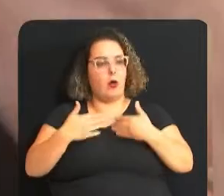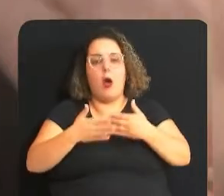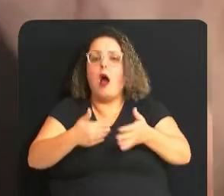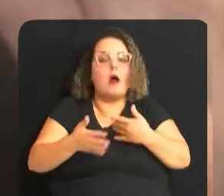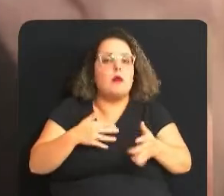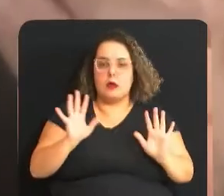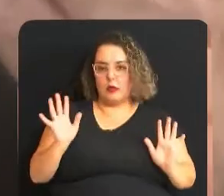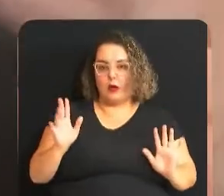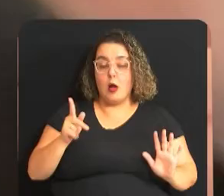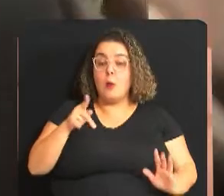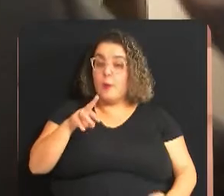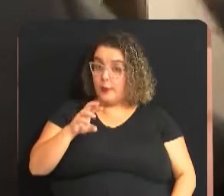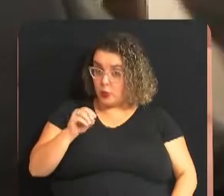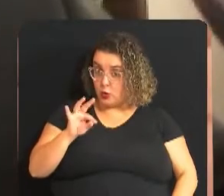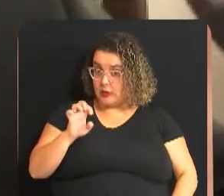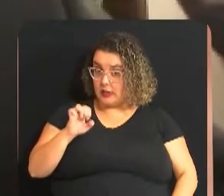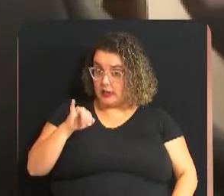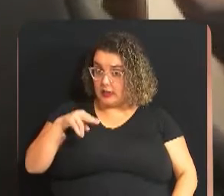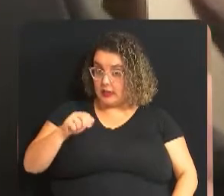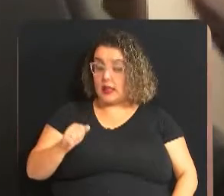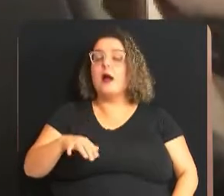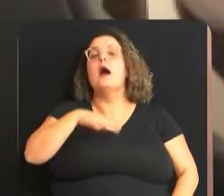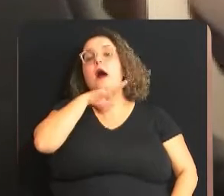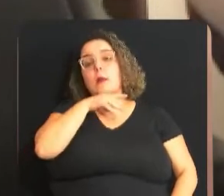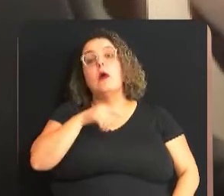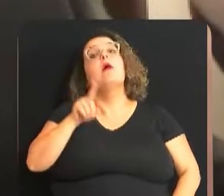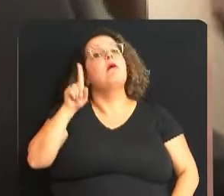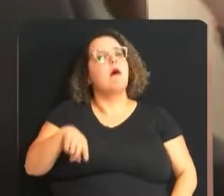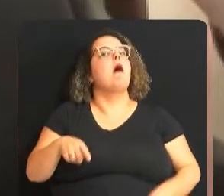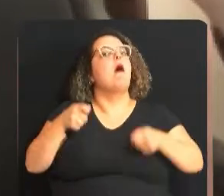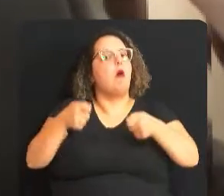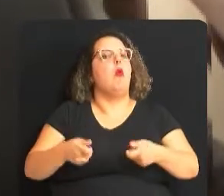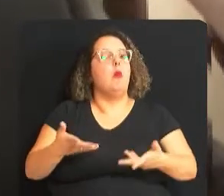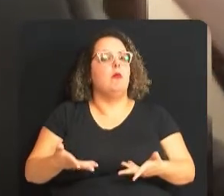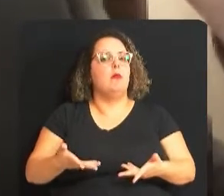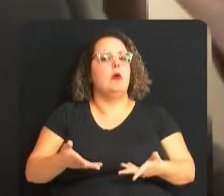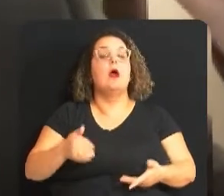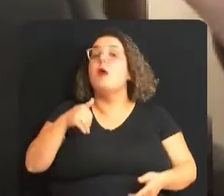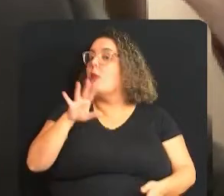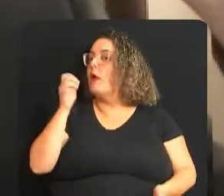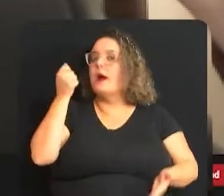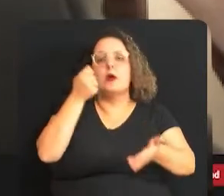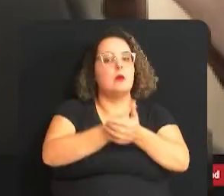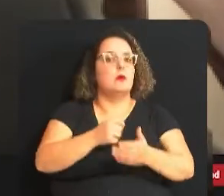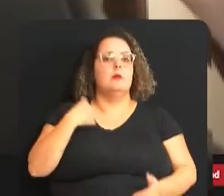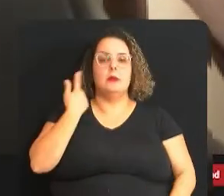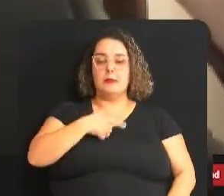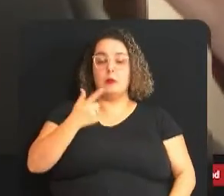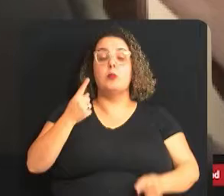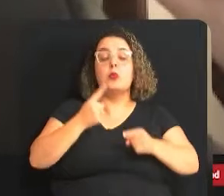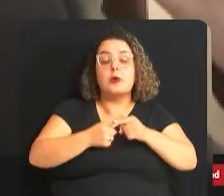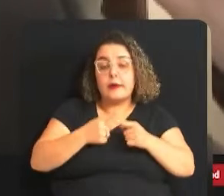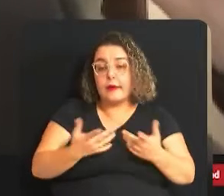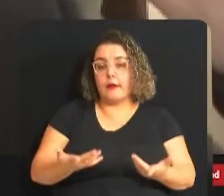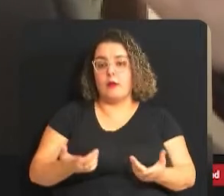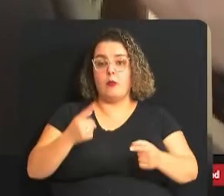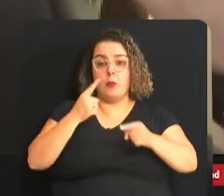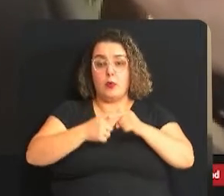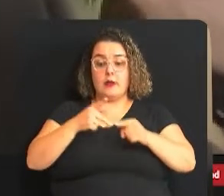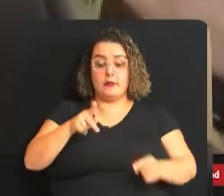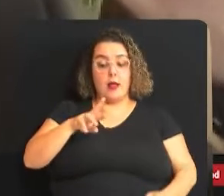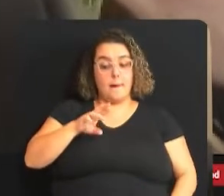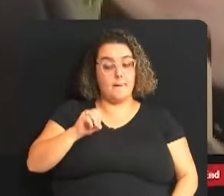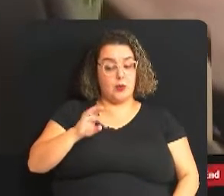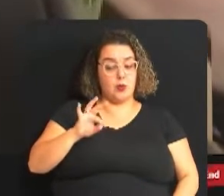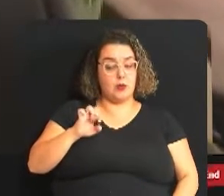que é obrigatório. Proteína animal é o alimento mais obrigatório para a gente. Por quê? Porque na proteína animal existem